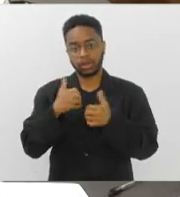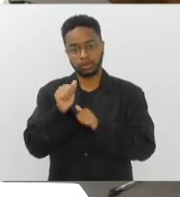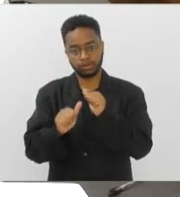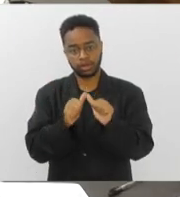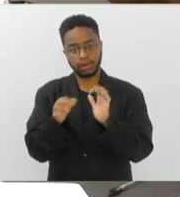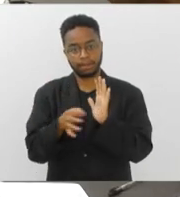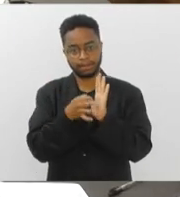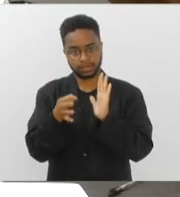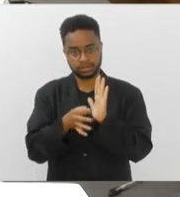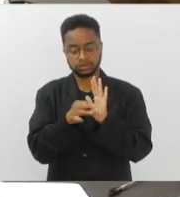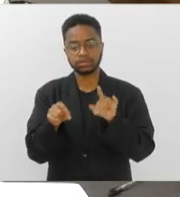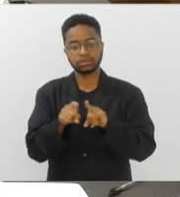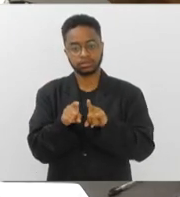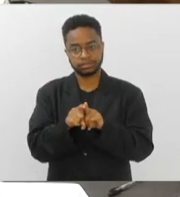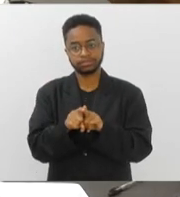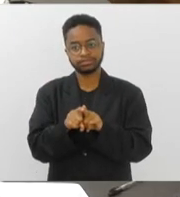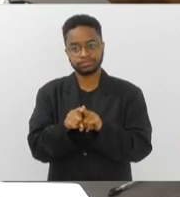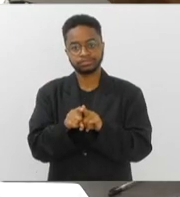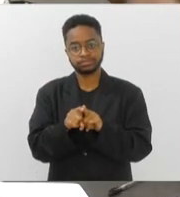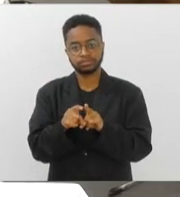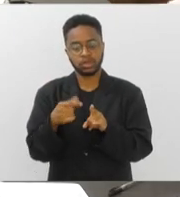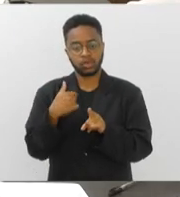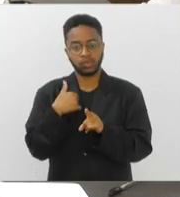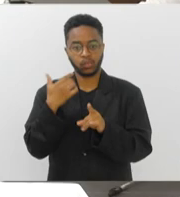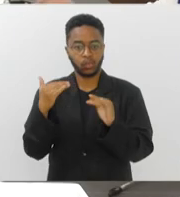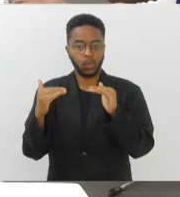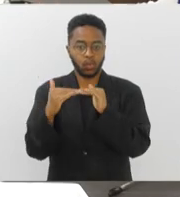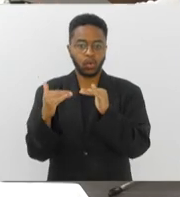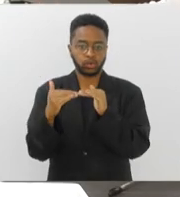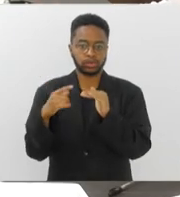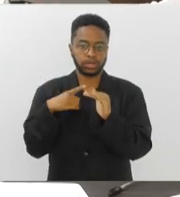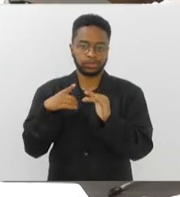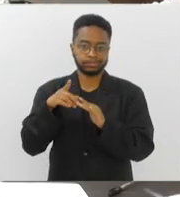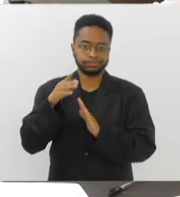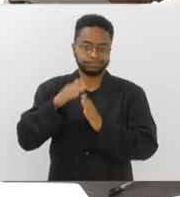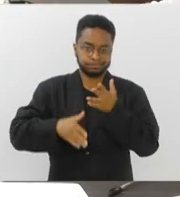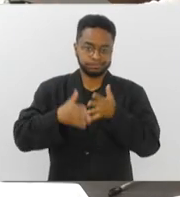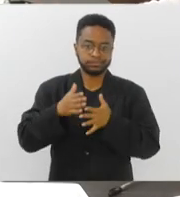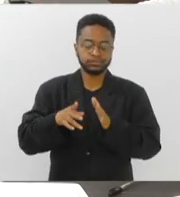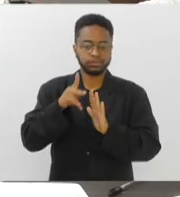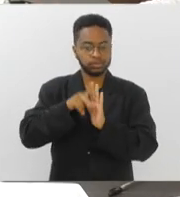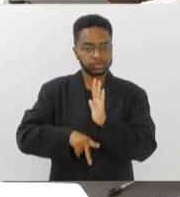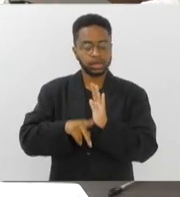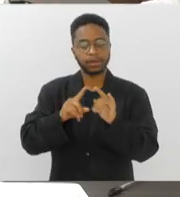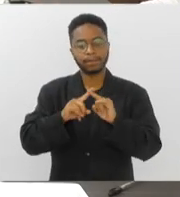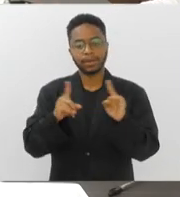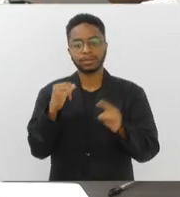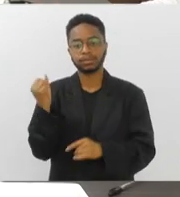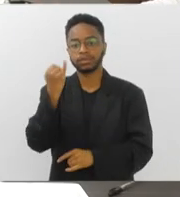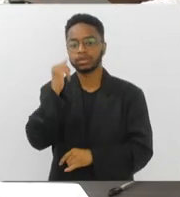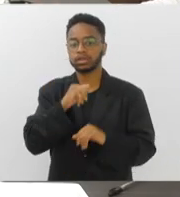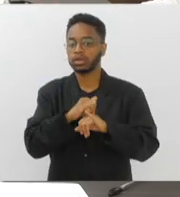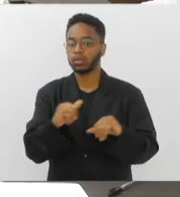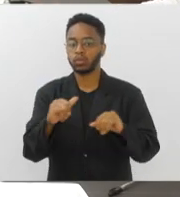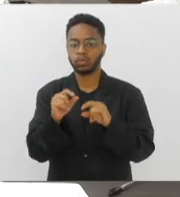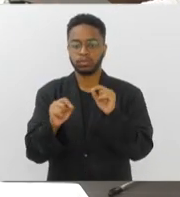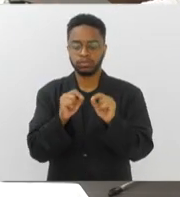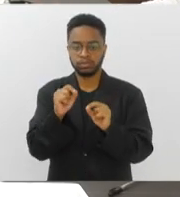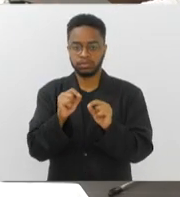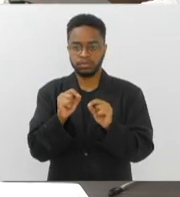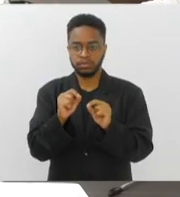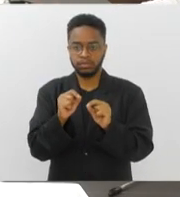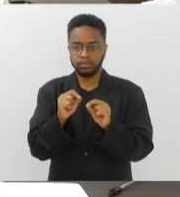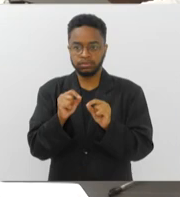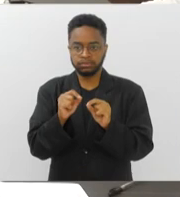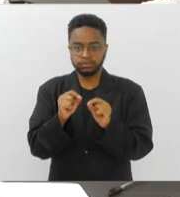parecer, também considerando a prejudicabilidade do projeto. Mas é importante ressaltar que, inicialmente,